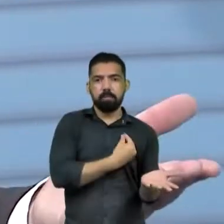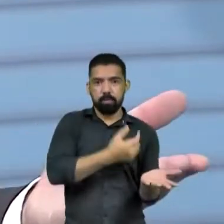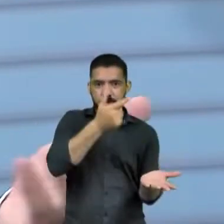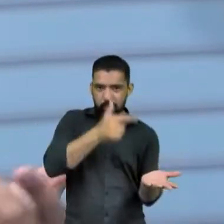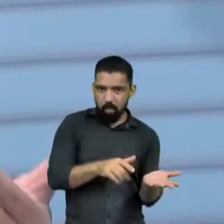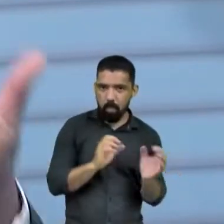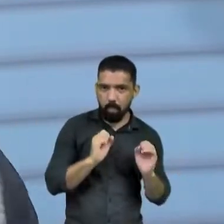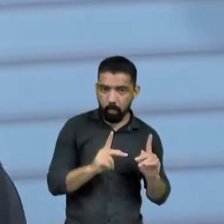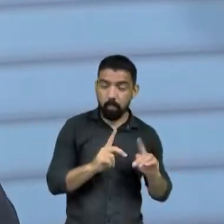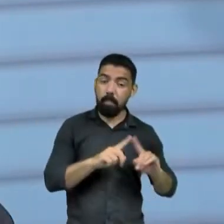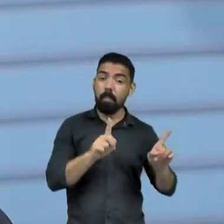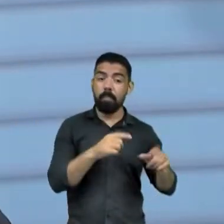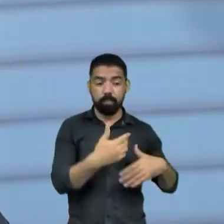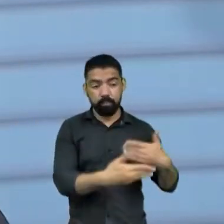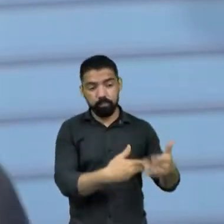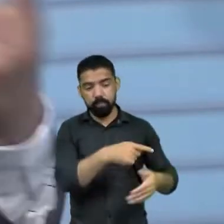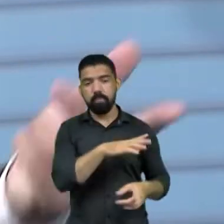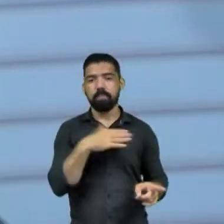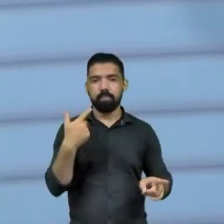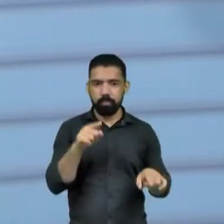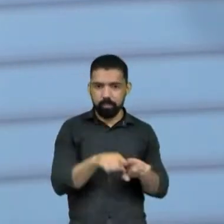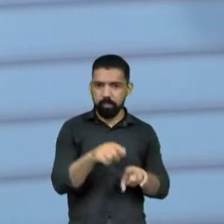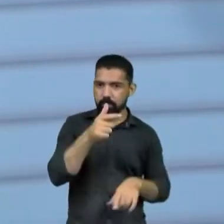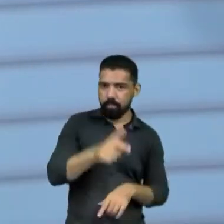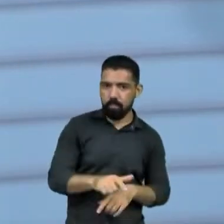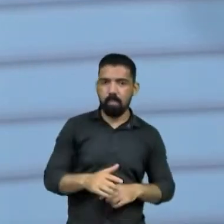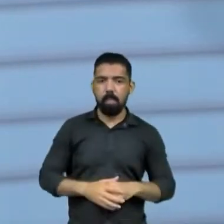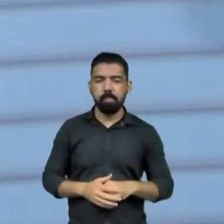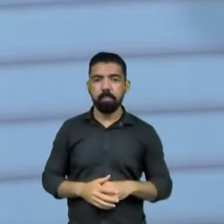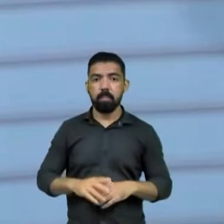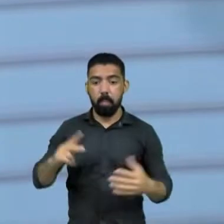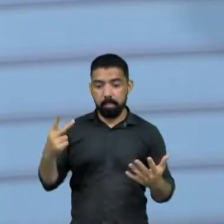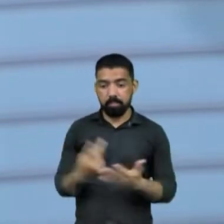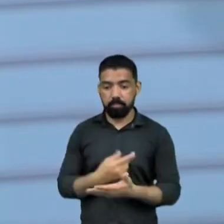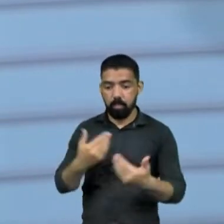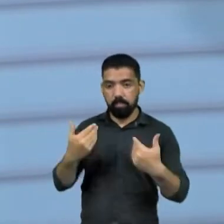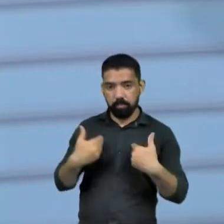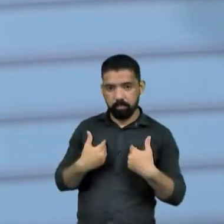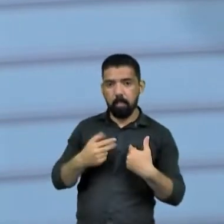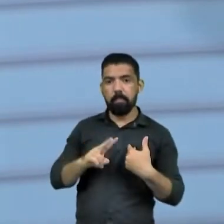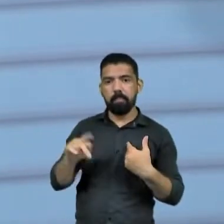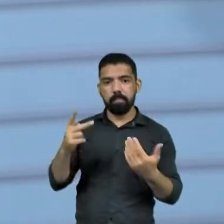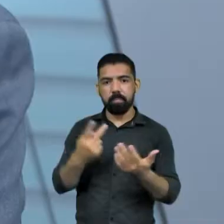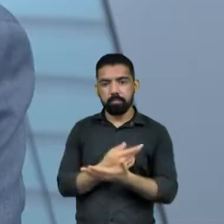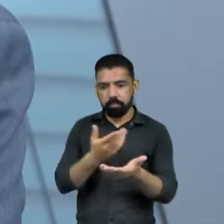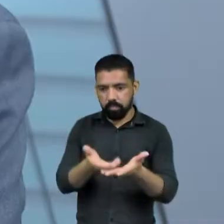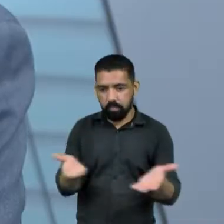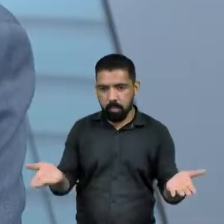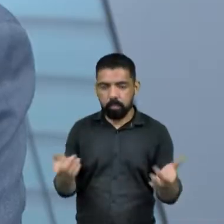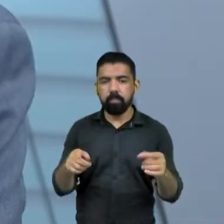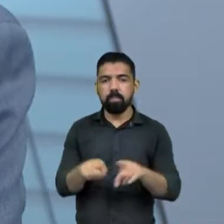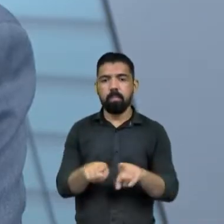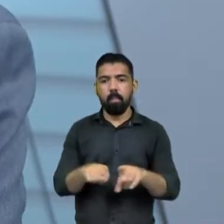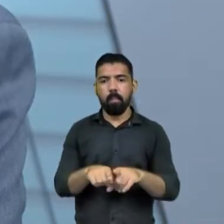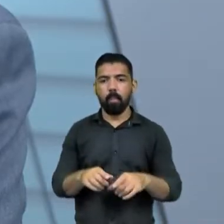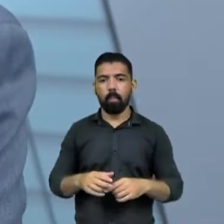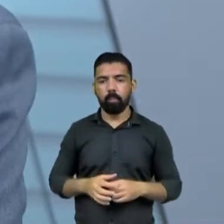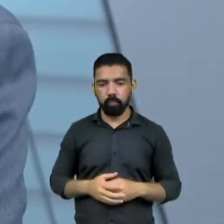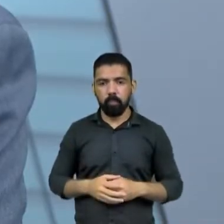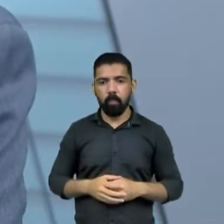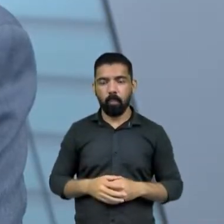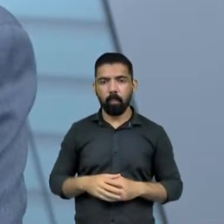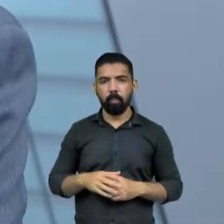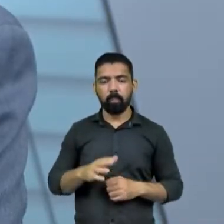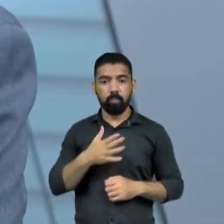coisa bonita el disse assim como aconteceu comigo vai acontecer com vocês aliás o Padre Zezinho Eu até toquei no meu